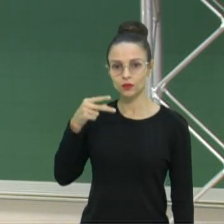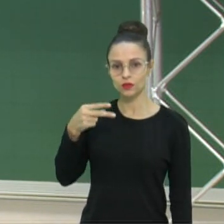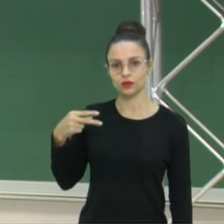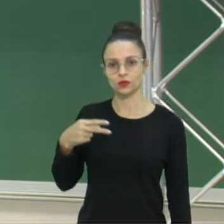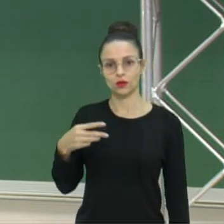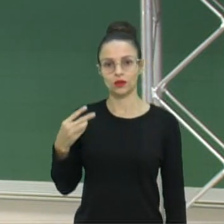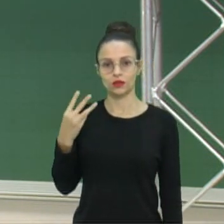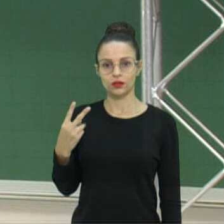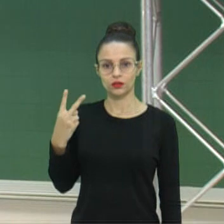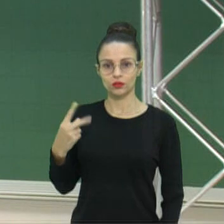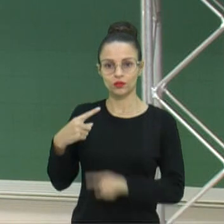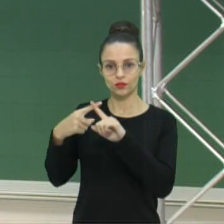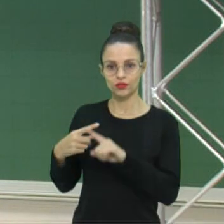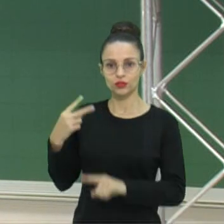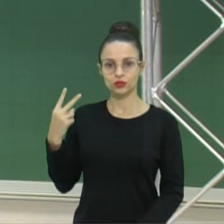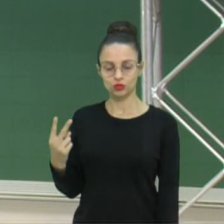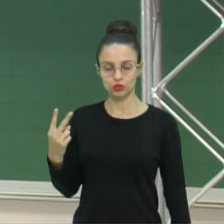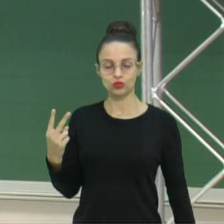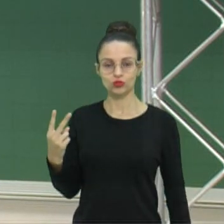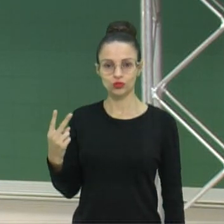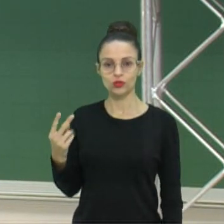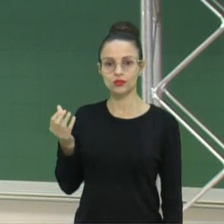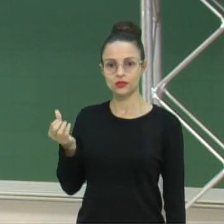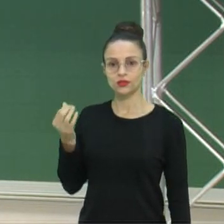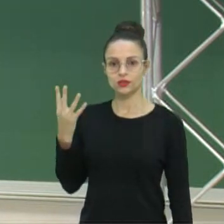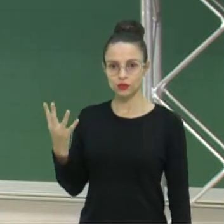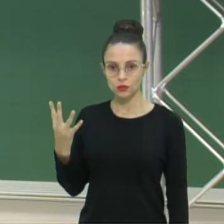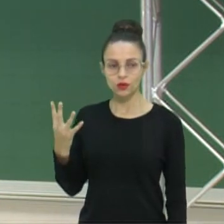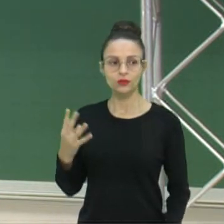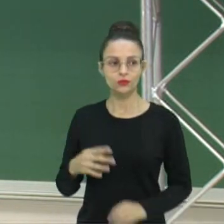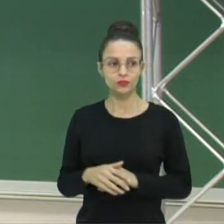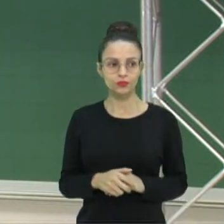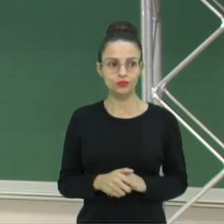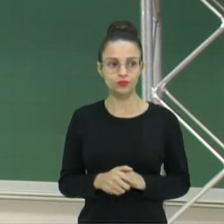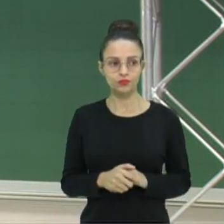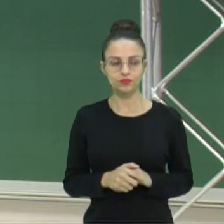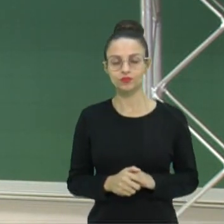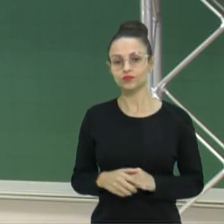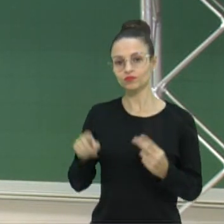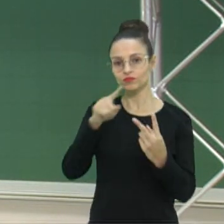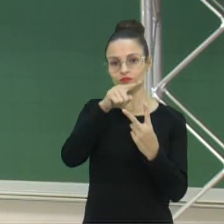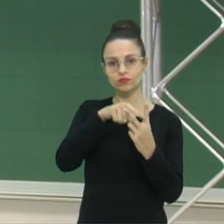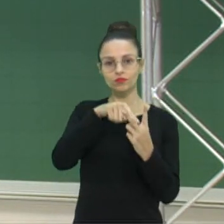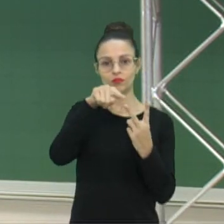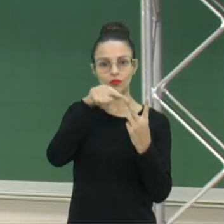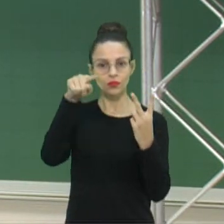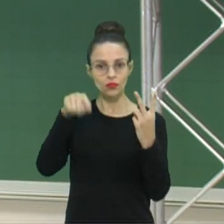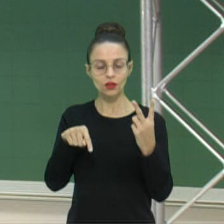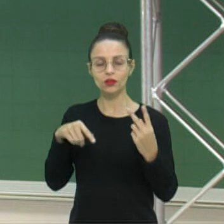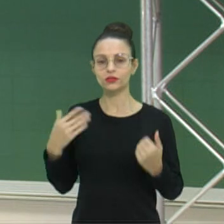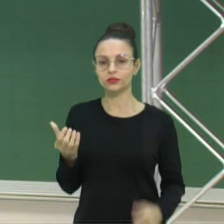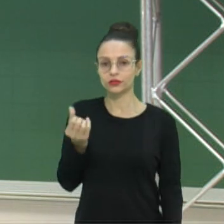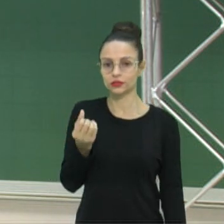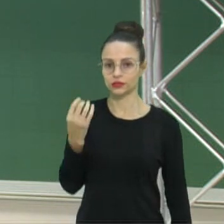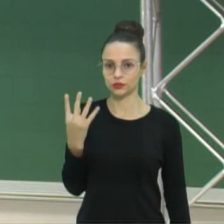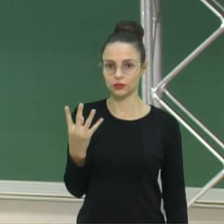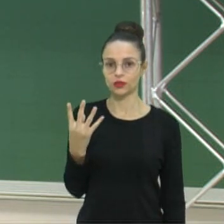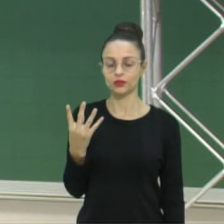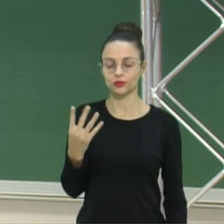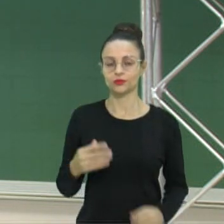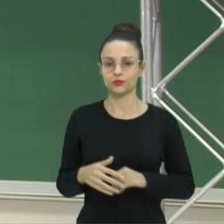igual 32 vezes 2, 64. Tira a raiz de 64.